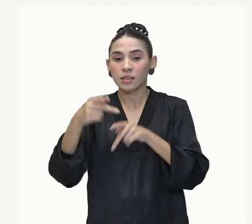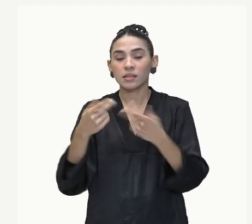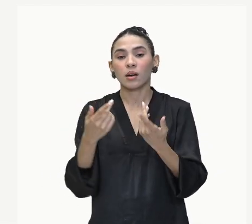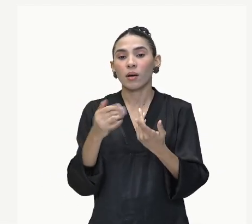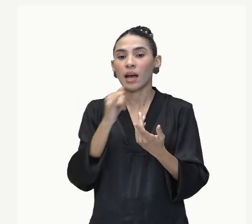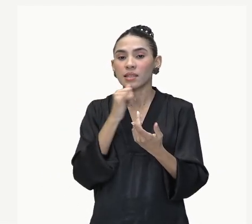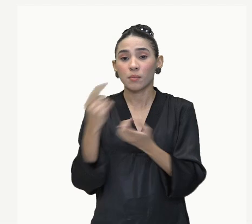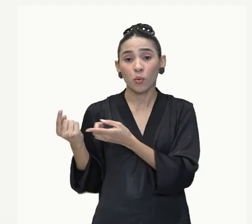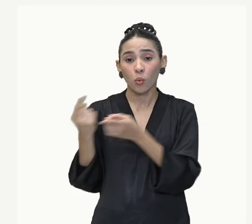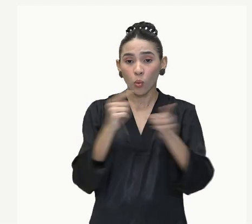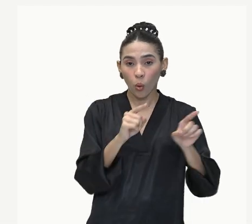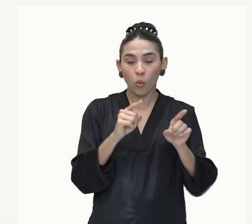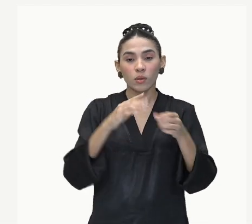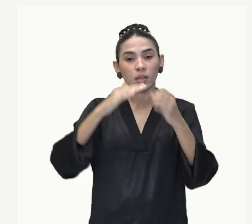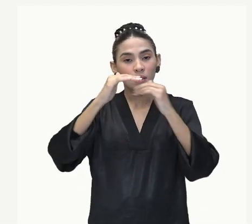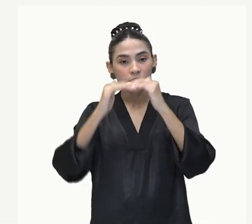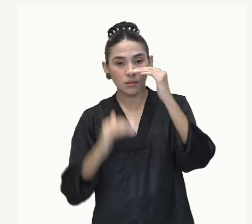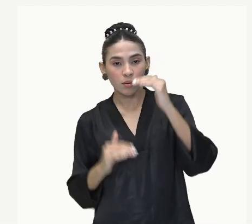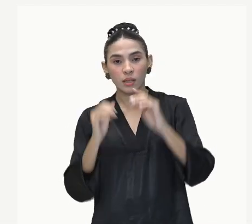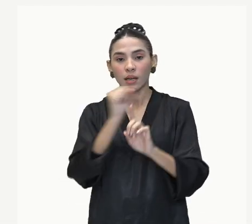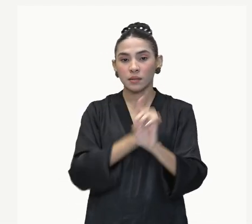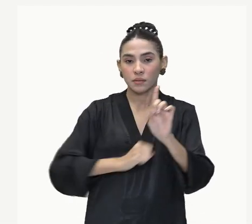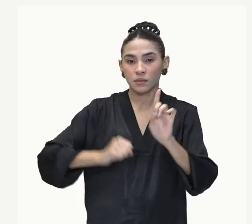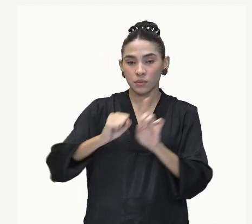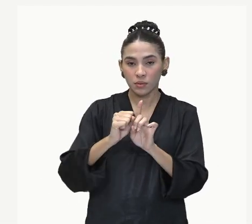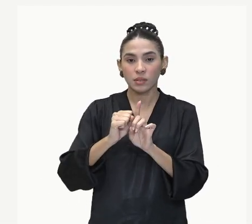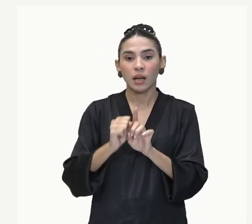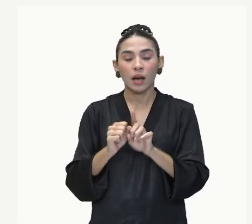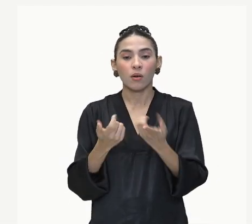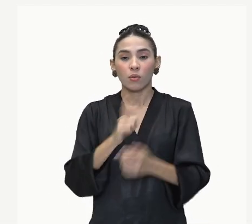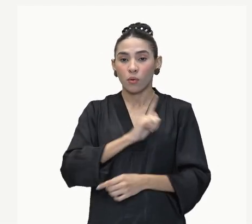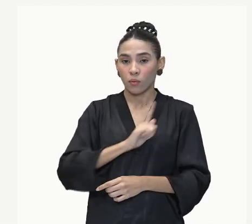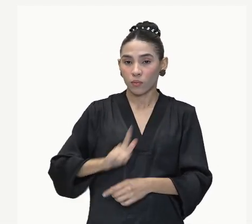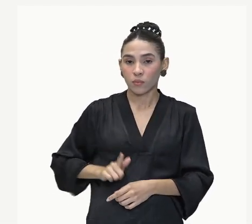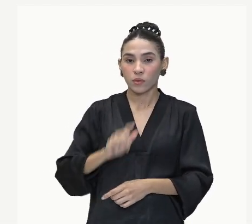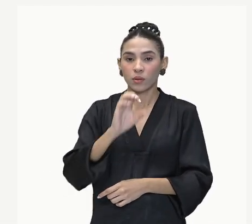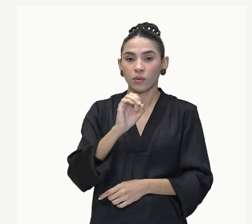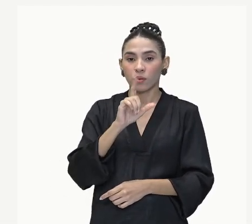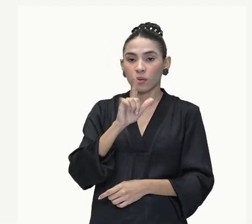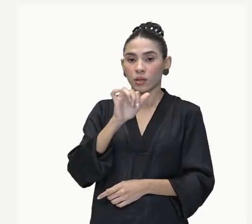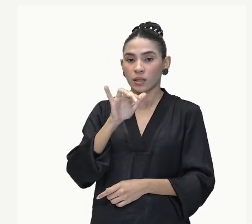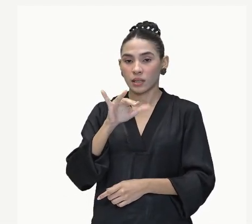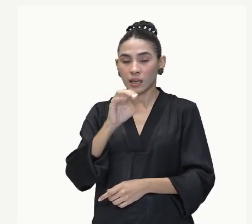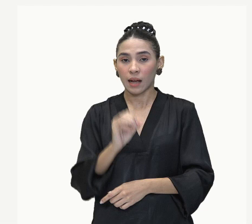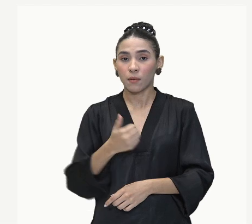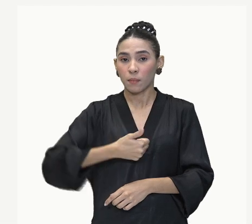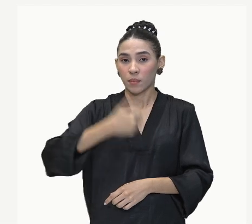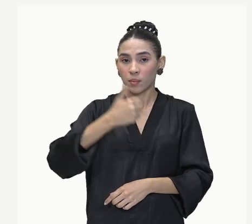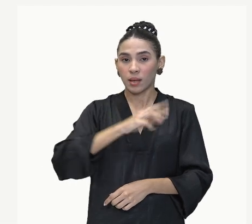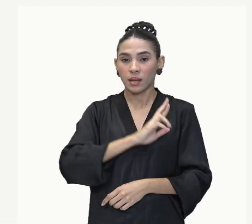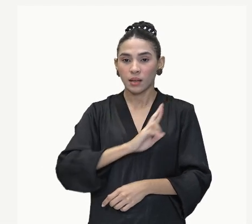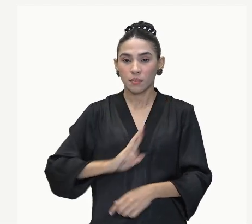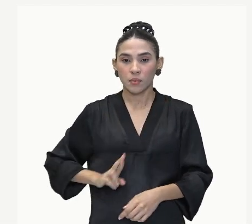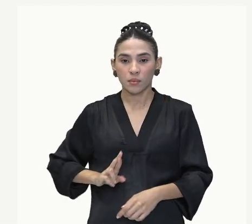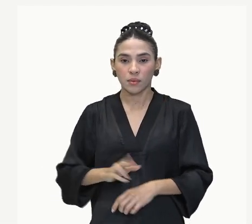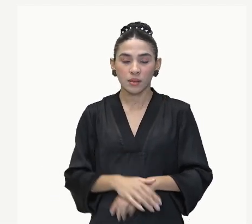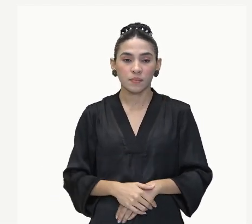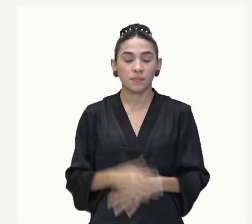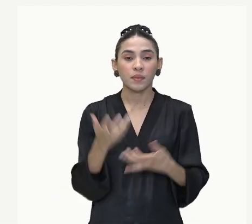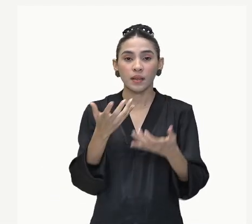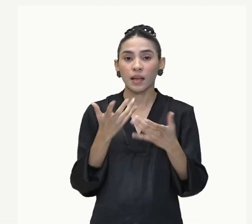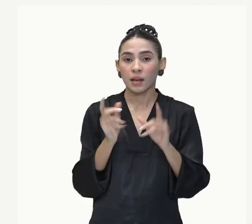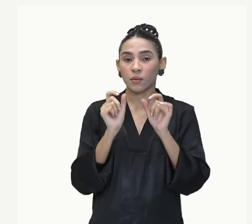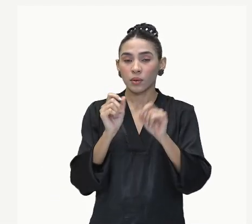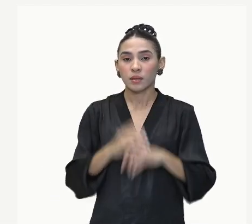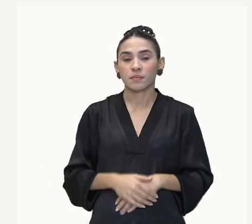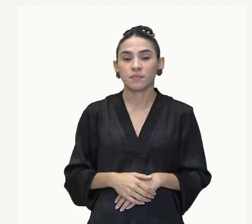e desigualdades causadas pelos governos oligárquicos da Primeira República. Olha só, eles querem fazer o quê?